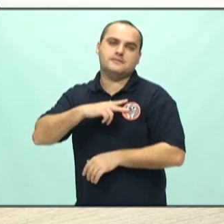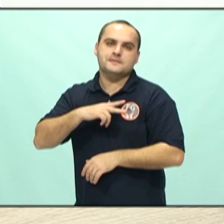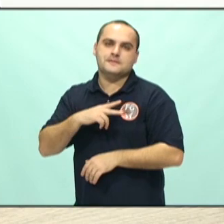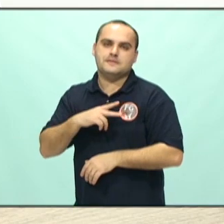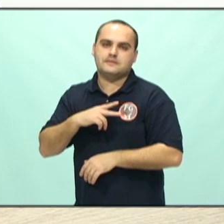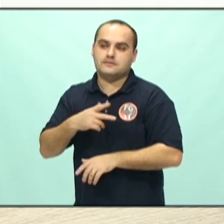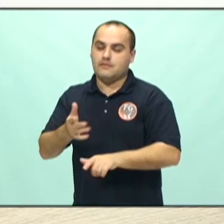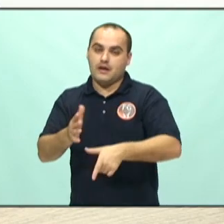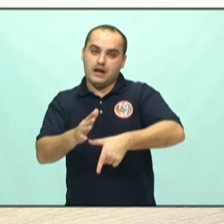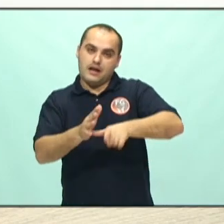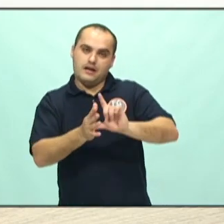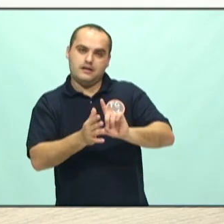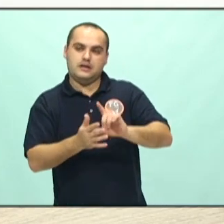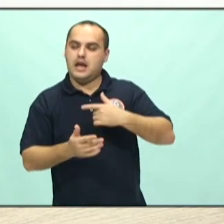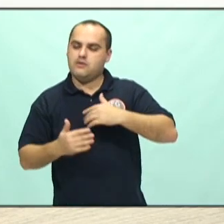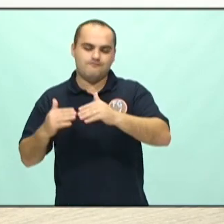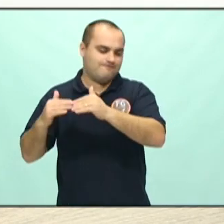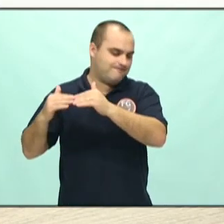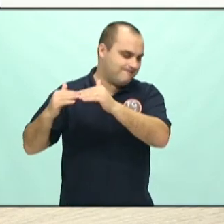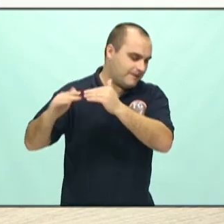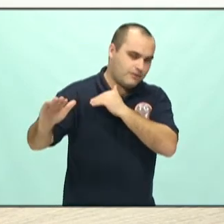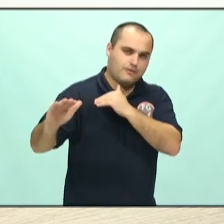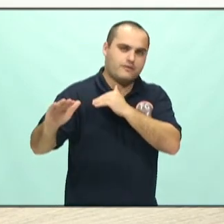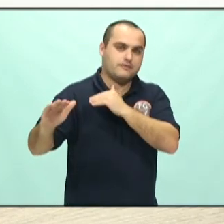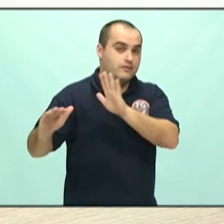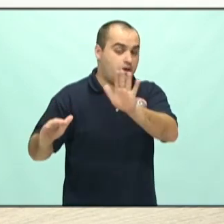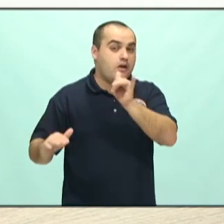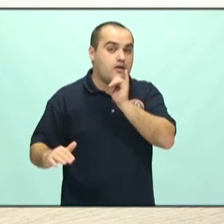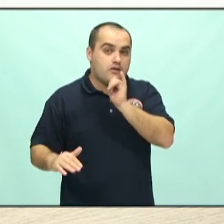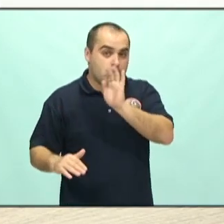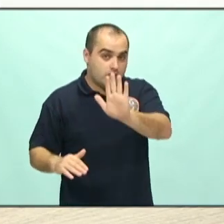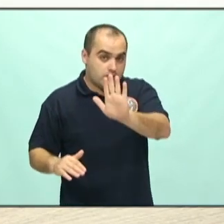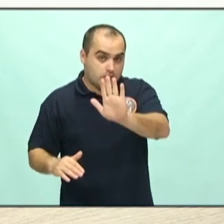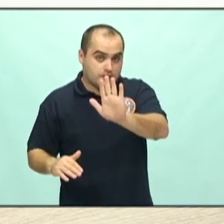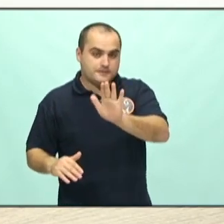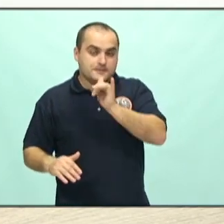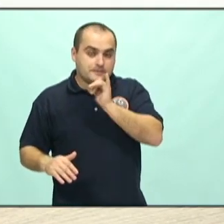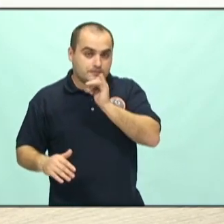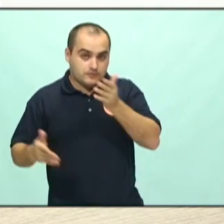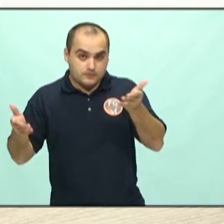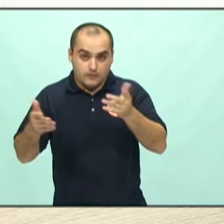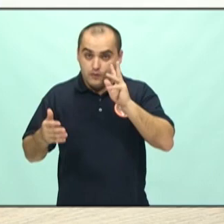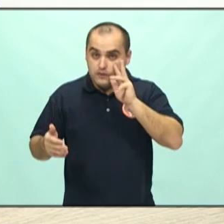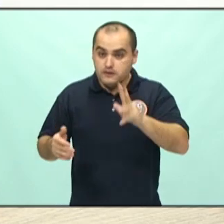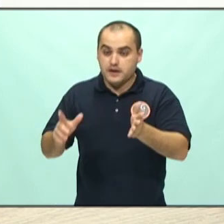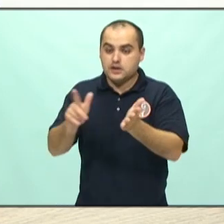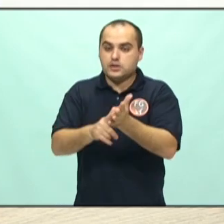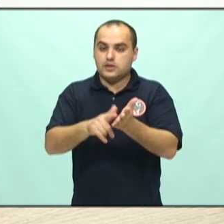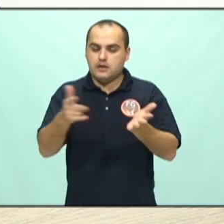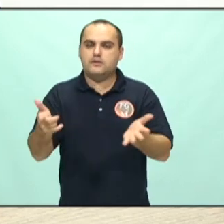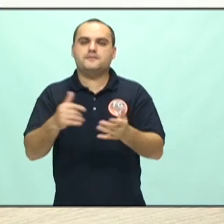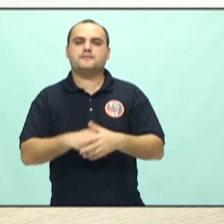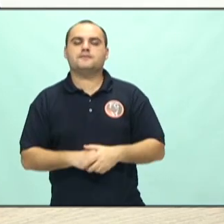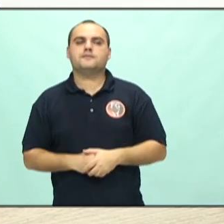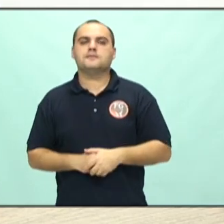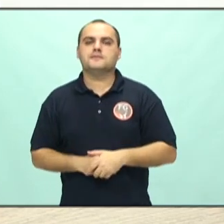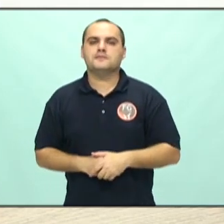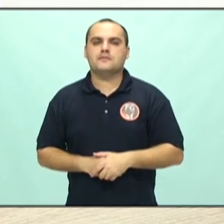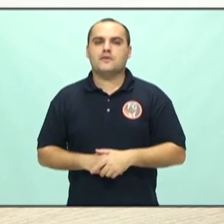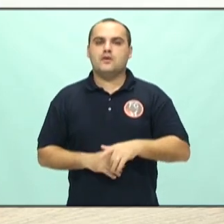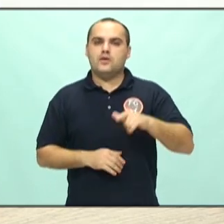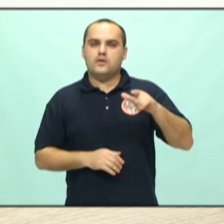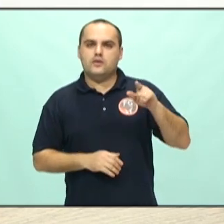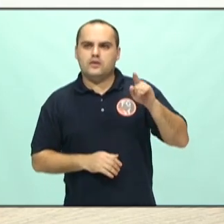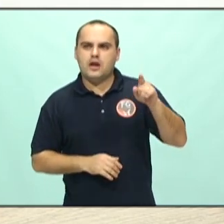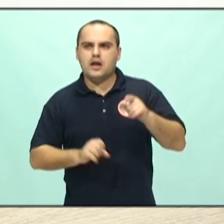um posicionamento que sou contra essa terceirização. Vou te dar um exemplo bem clássico. Hoje eu acompanhava no jornal um pronto